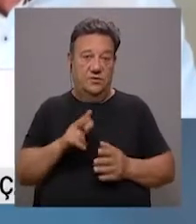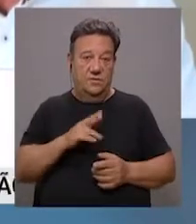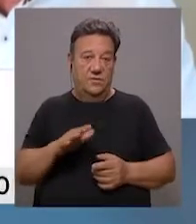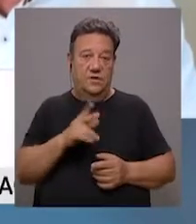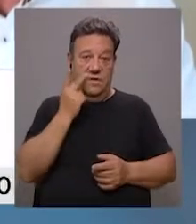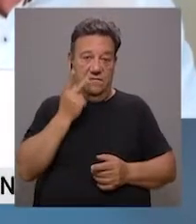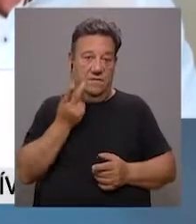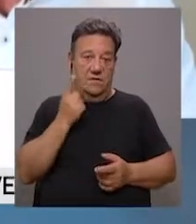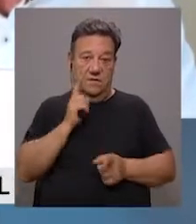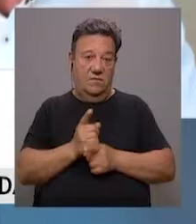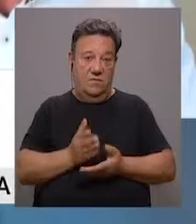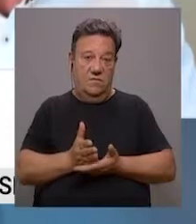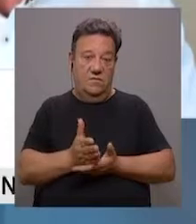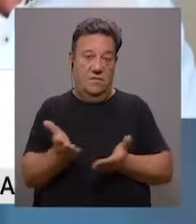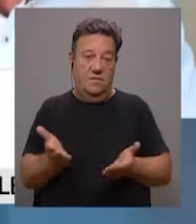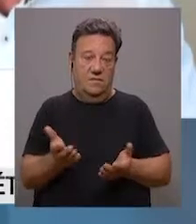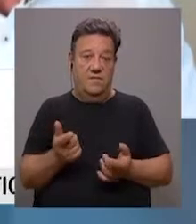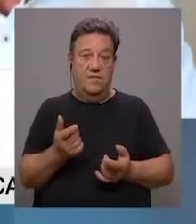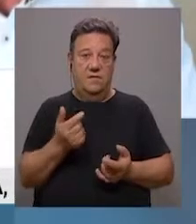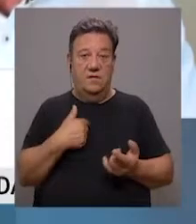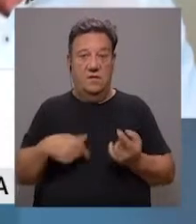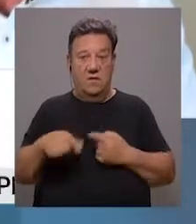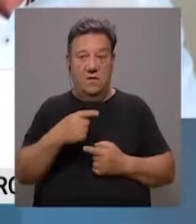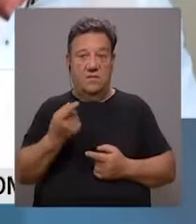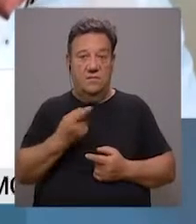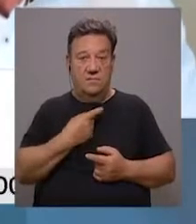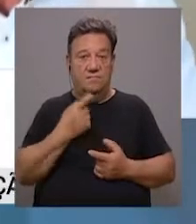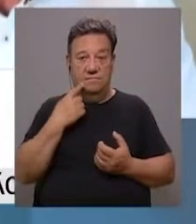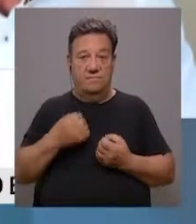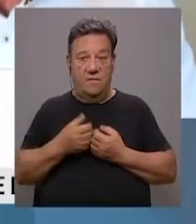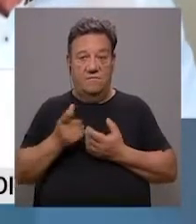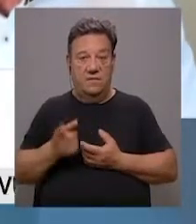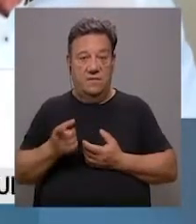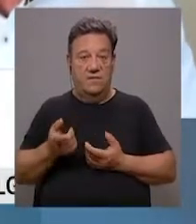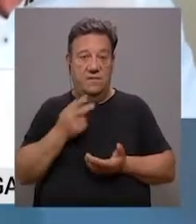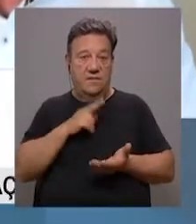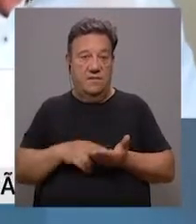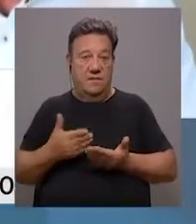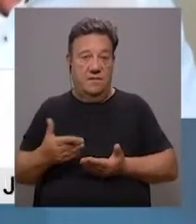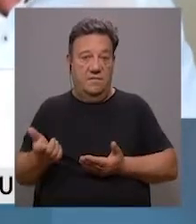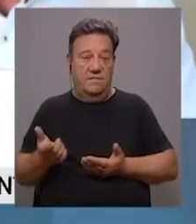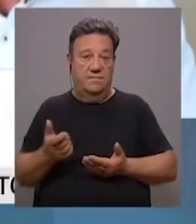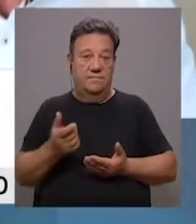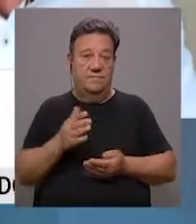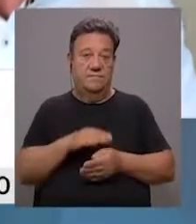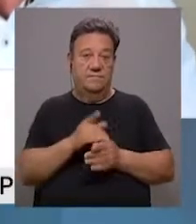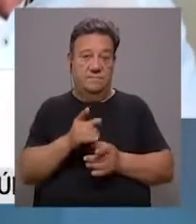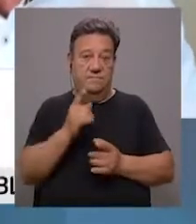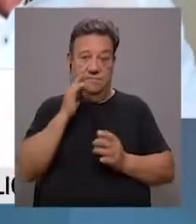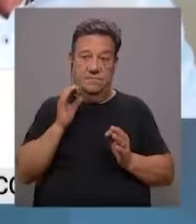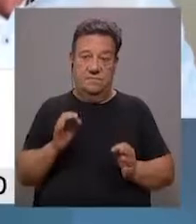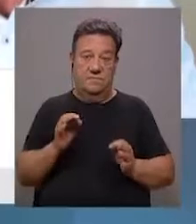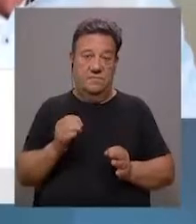vida continua e nós vamos ter que conviver com esta realidade. E, portanto, atento a